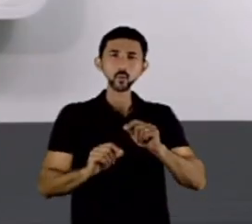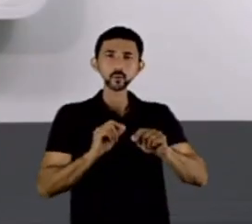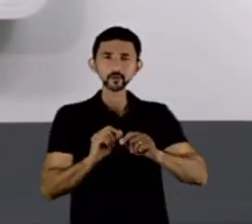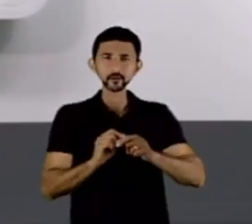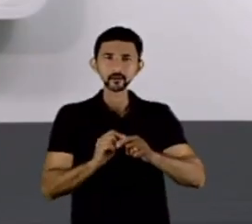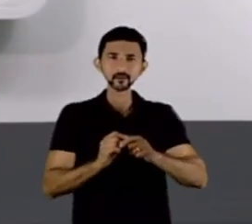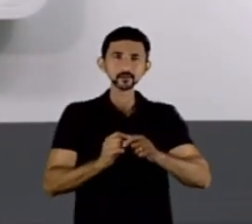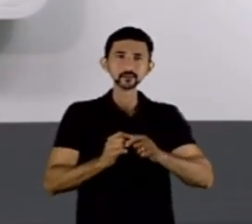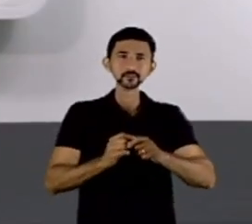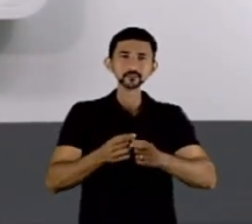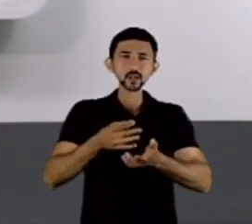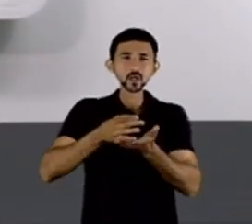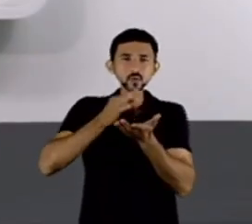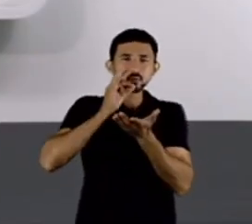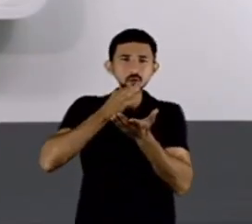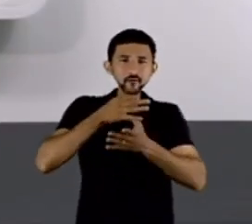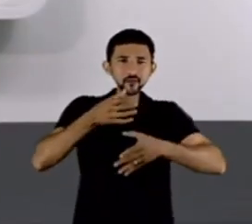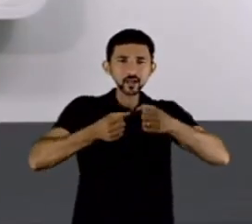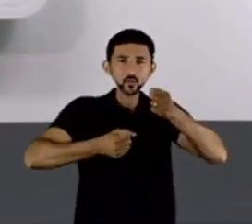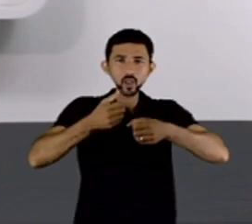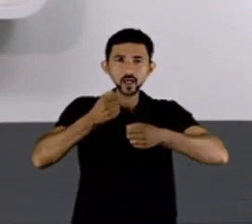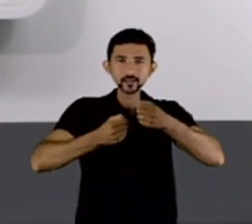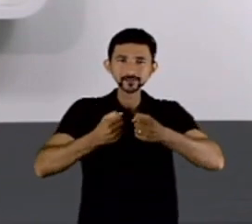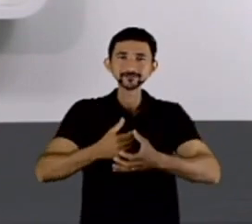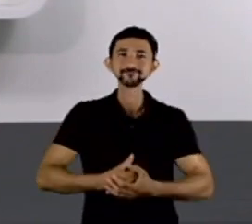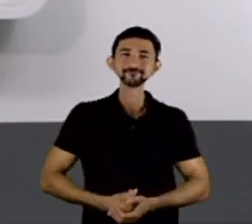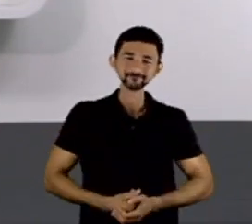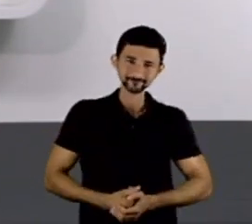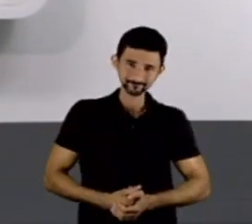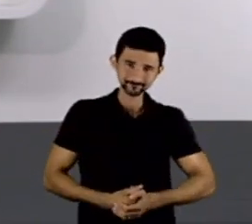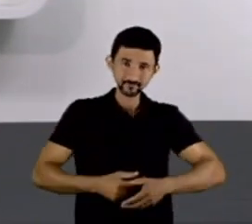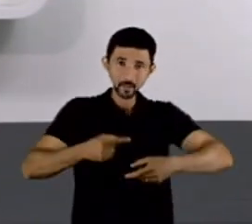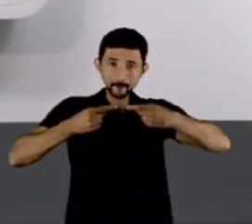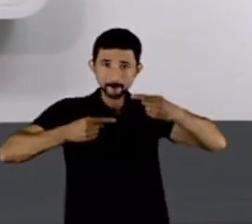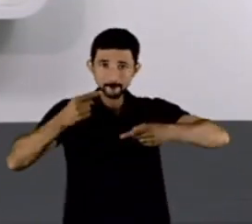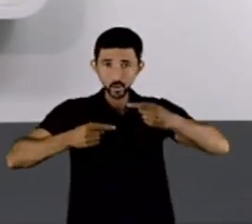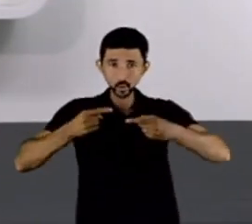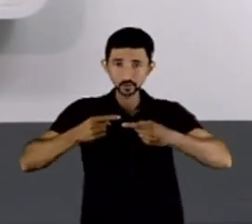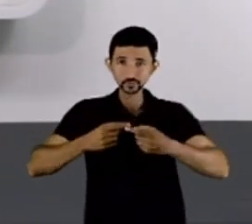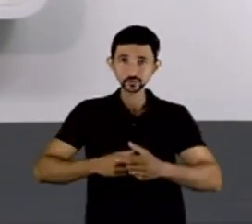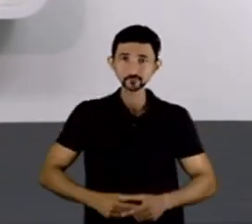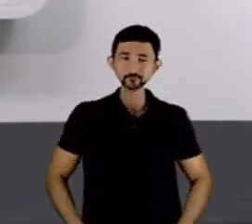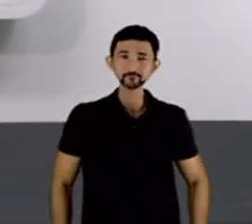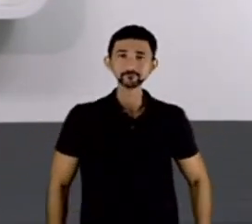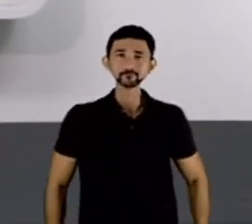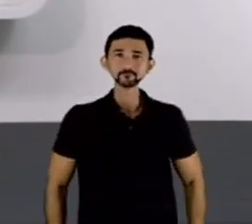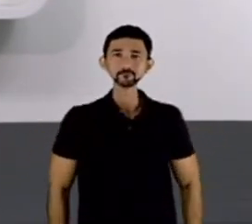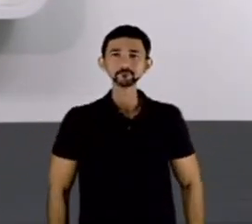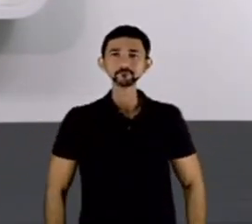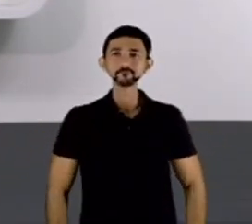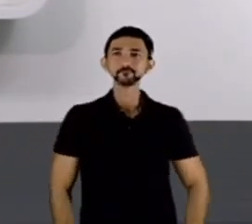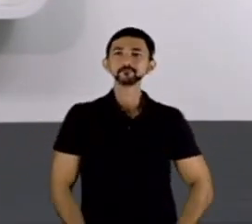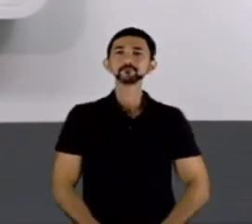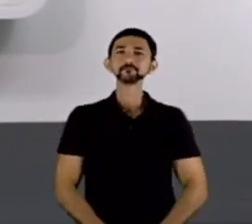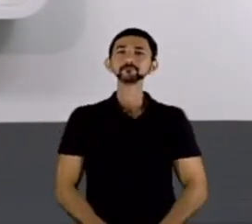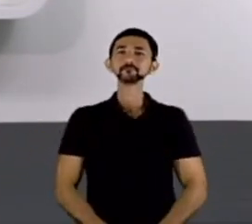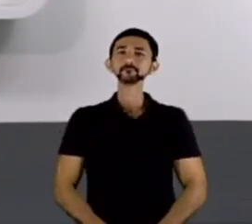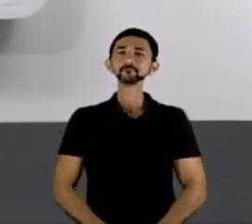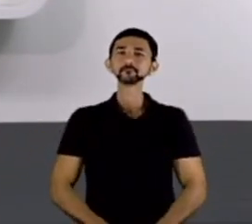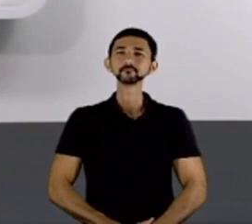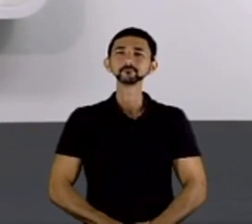ou, né, por causa da chamada política do café com leite. A gente chama, República do Café com Leite. Por que café com